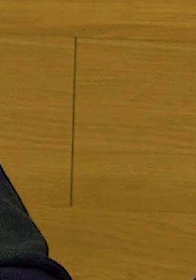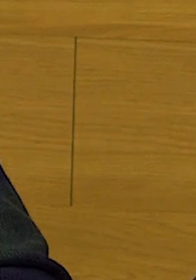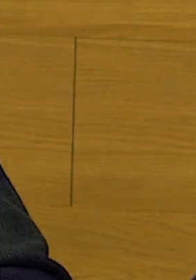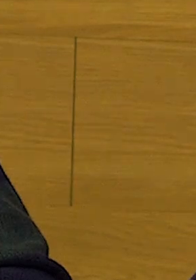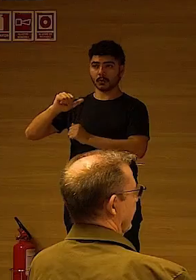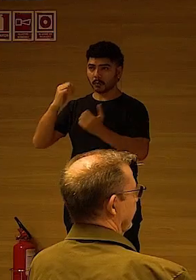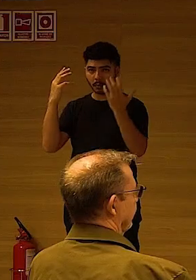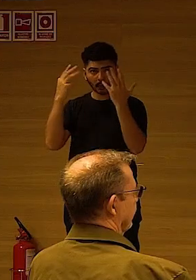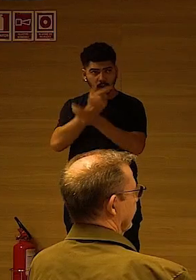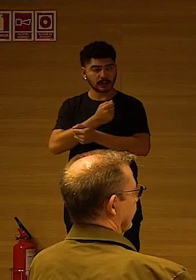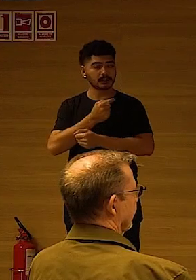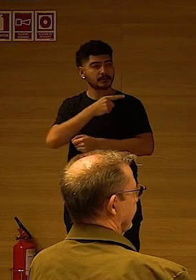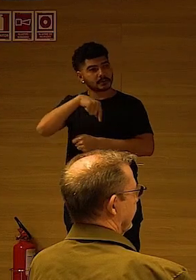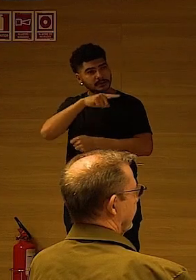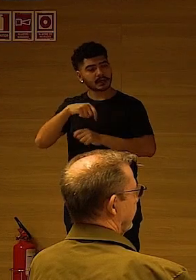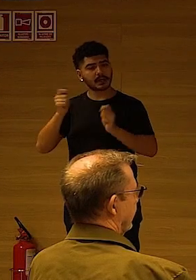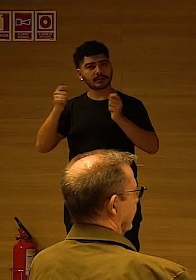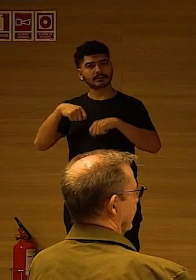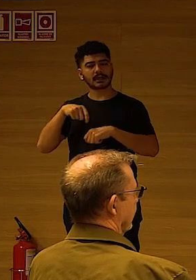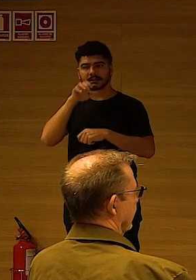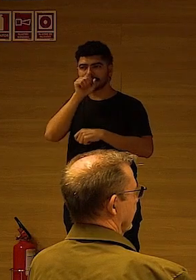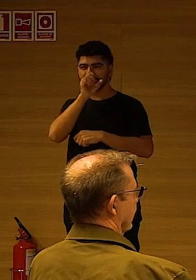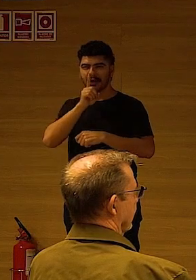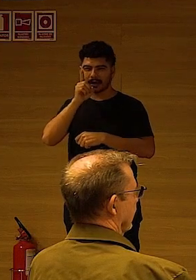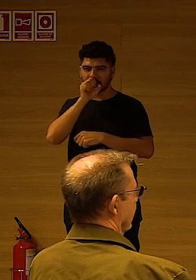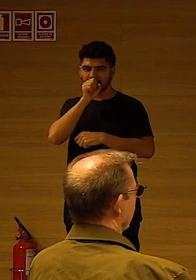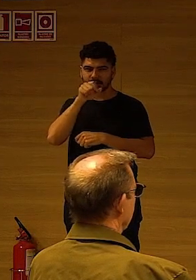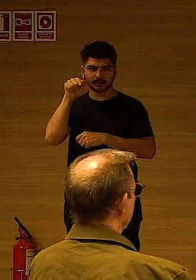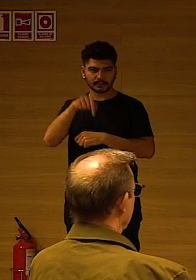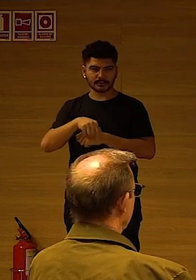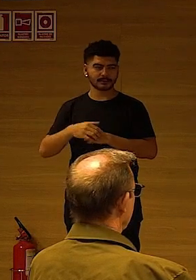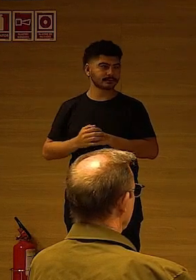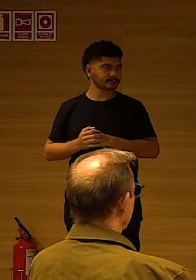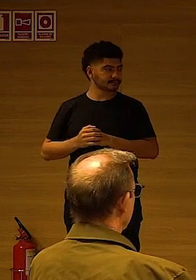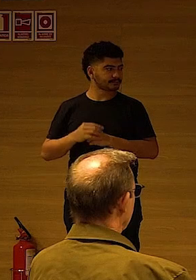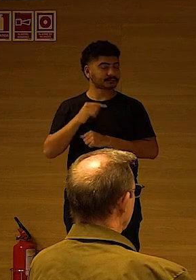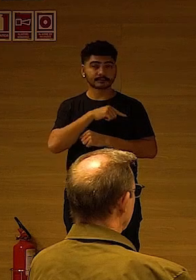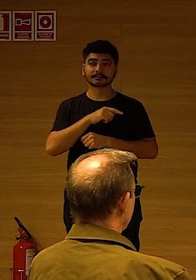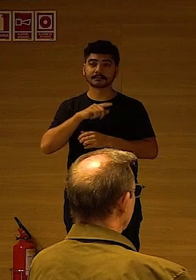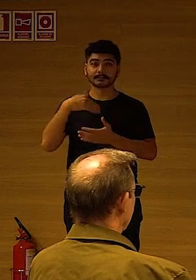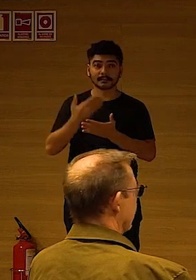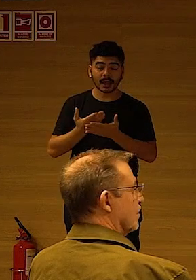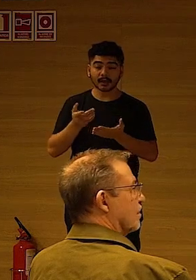de semana, agora no sábado. E só para ele ainda dá oficinas. Ainda dá oficina, sim, sim.